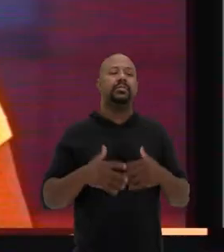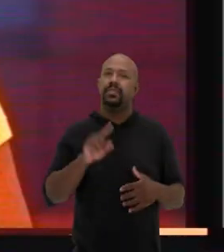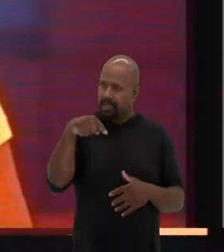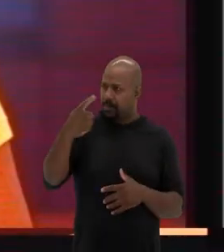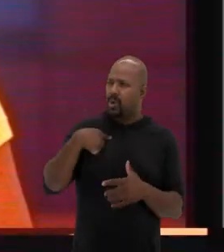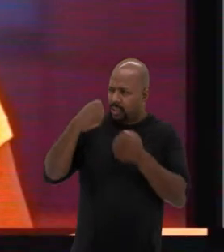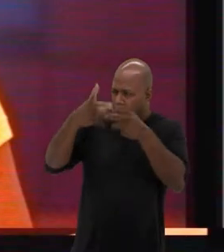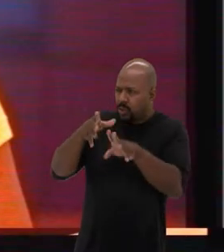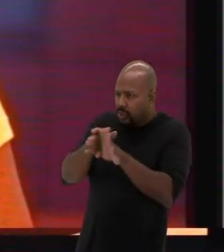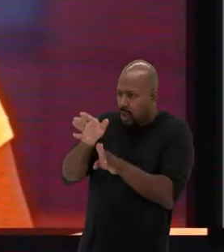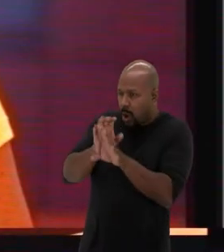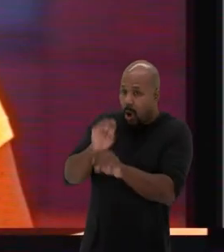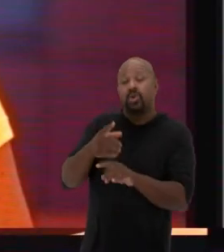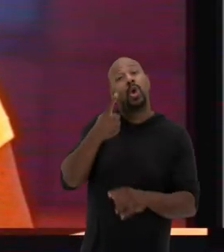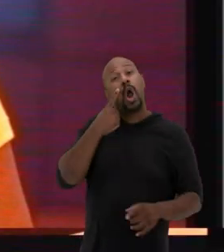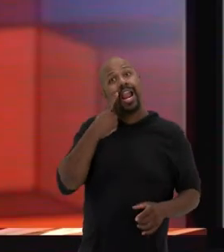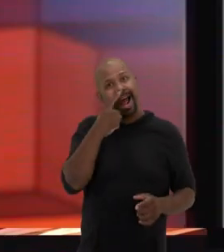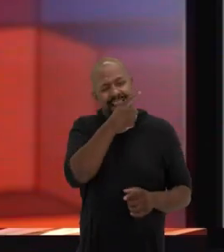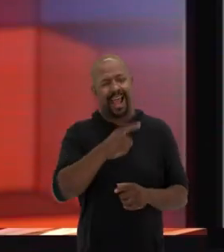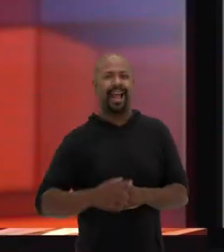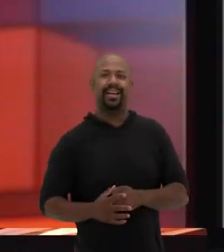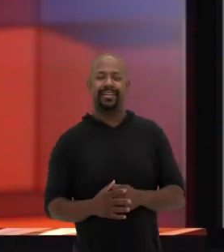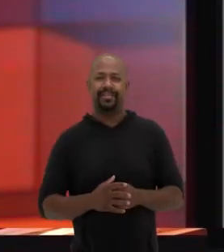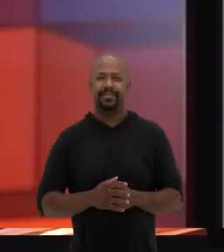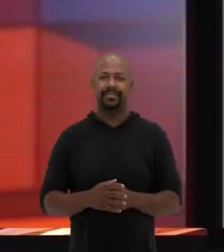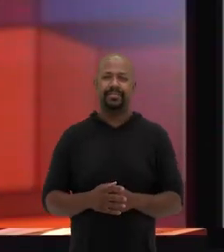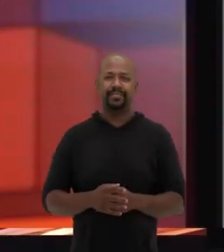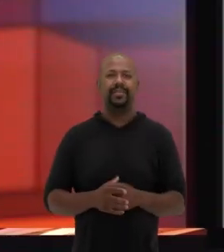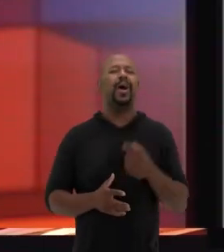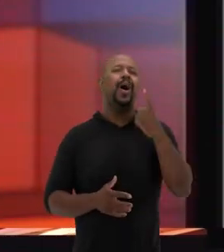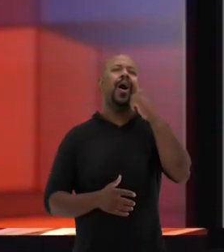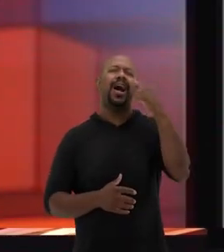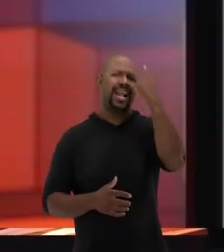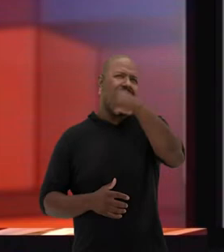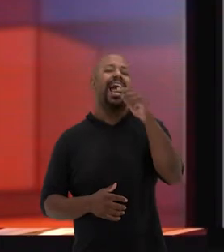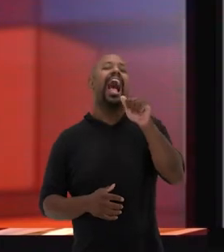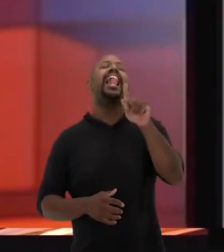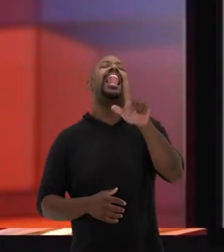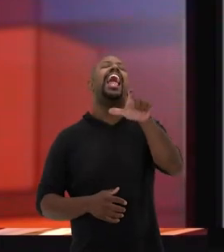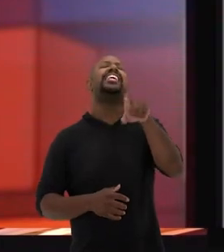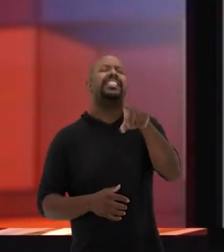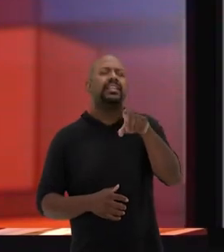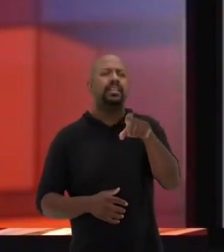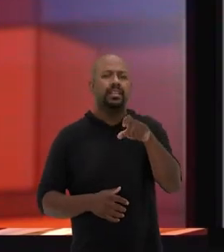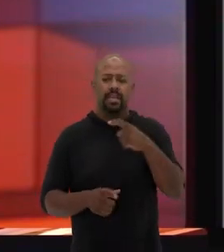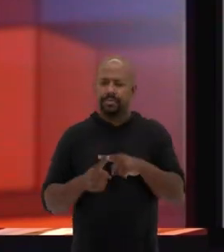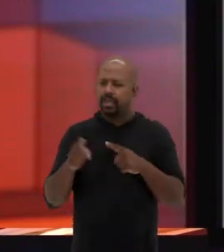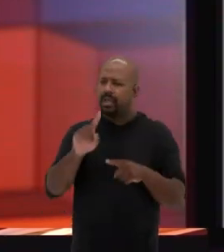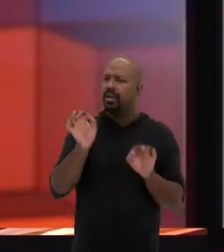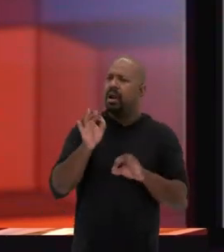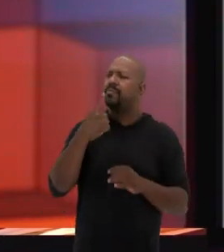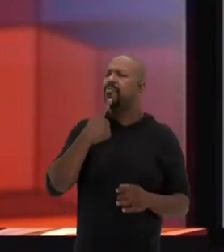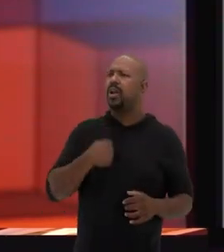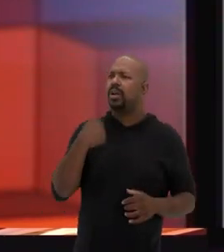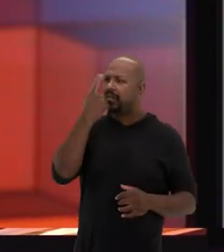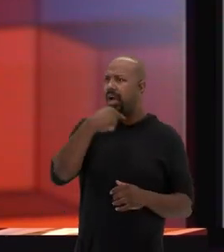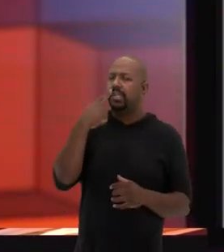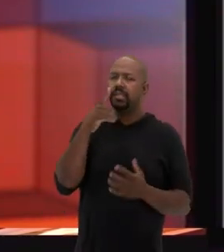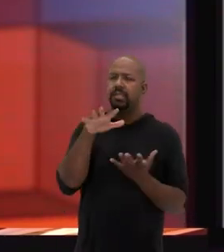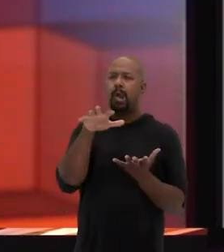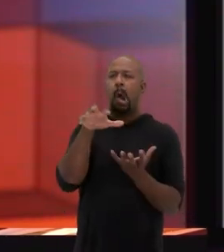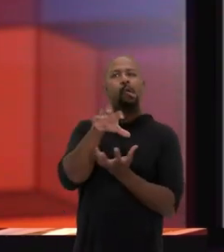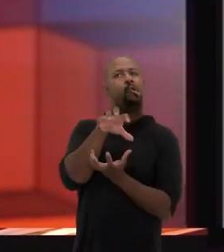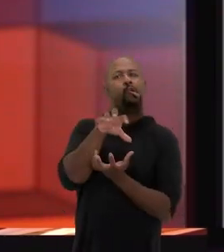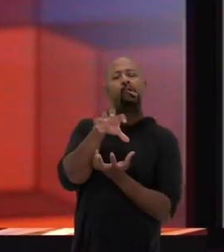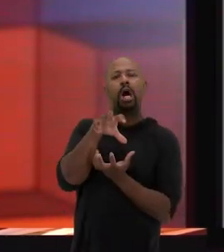coisas? Depois eu te conto. Olha lá. Olha a cara do Alex. Ué, Alex joga com a língua pra fora. Nunca me avisou que eu faço essa